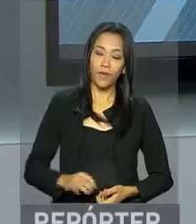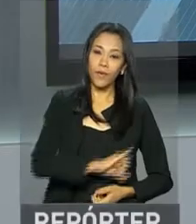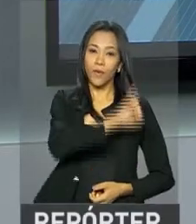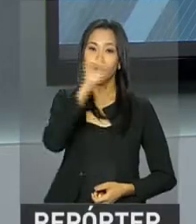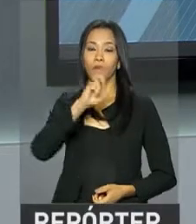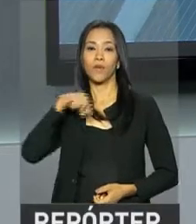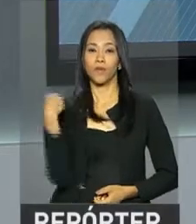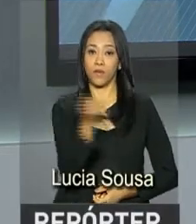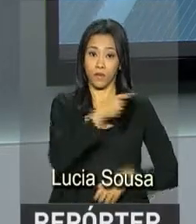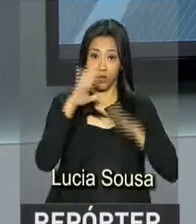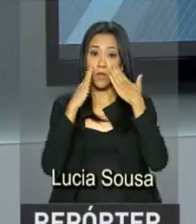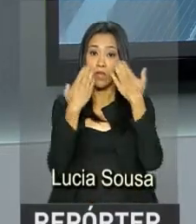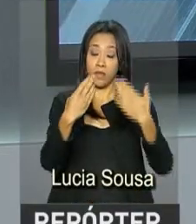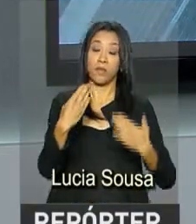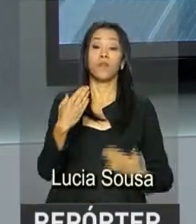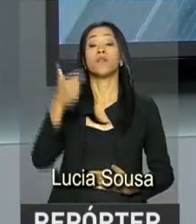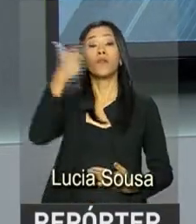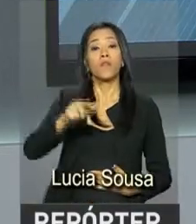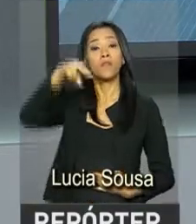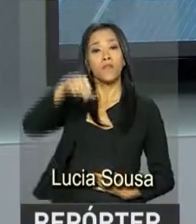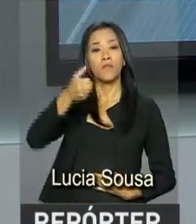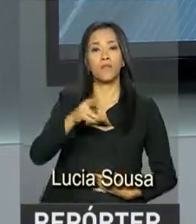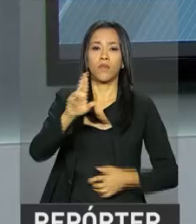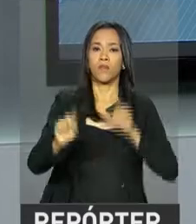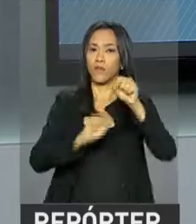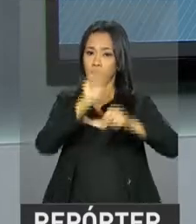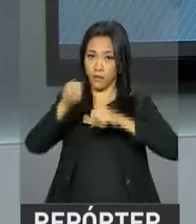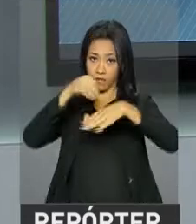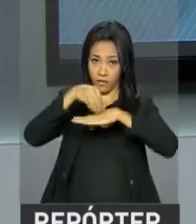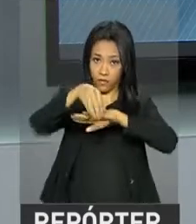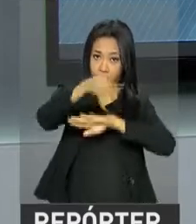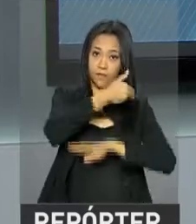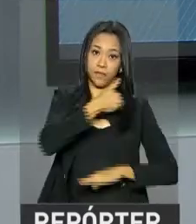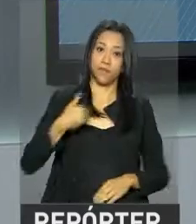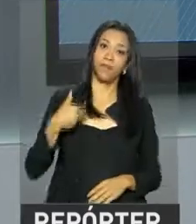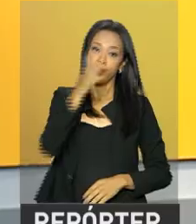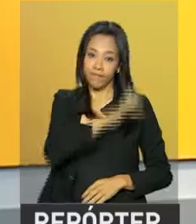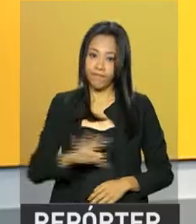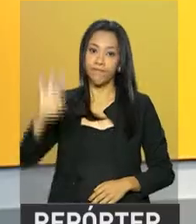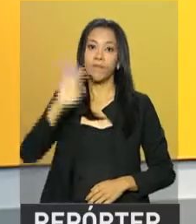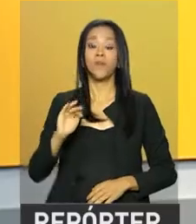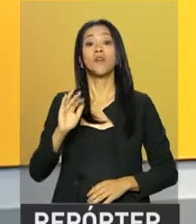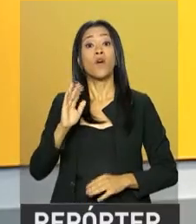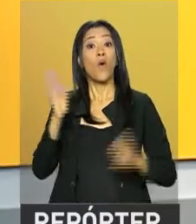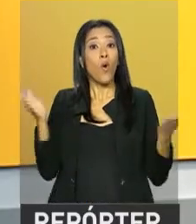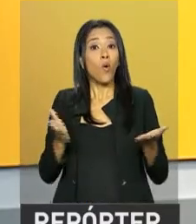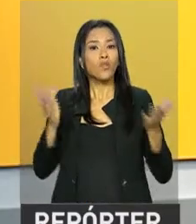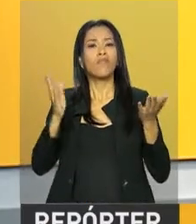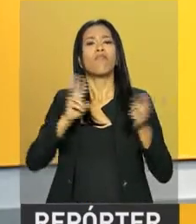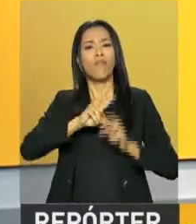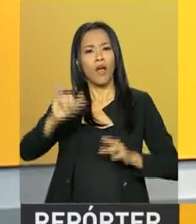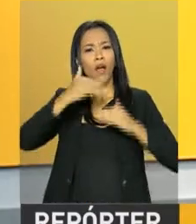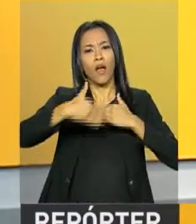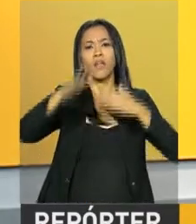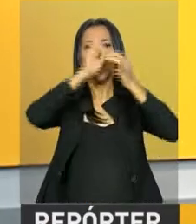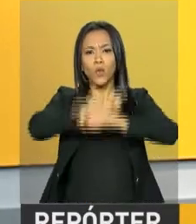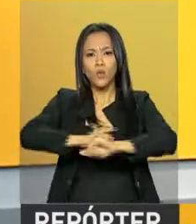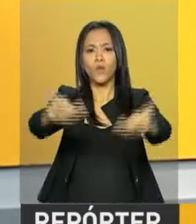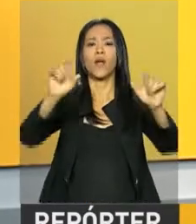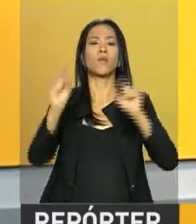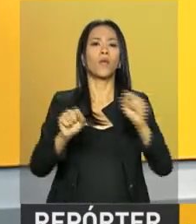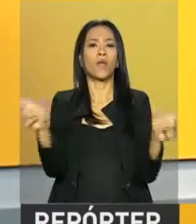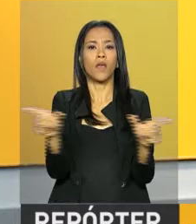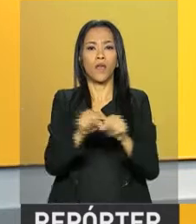Olá, estamos de volta com mais uma edição do Repórter NBR e as notícias do governo federal. Sai hoje o resultado do SISU, que é o Sistema de